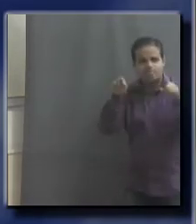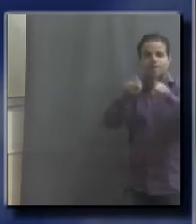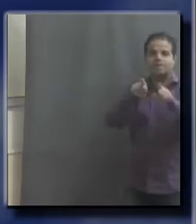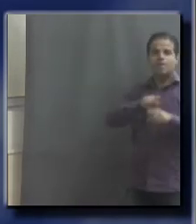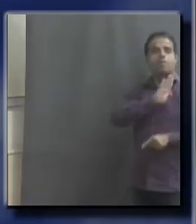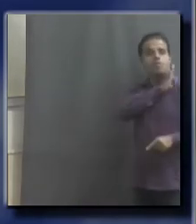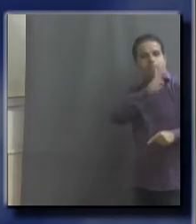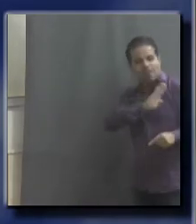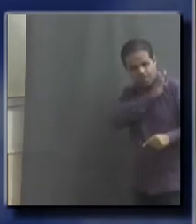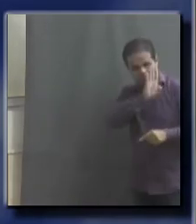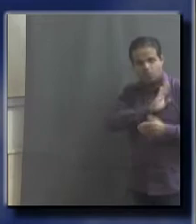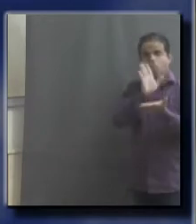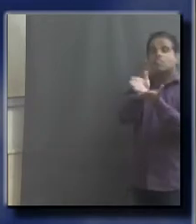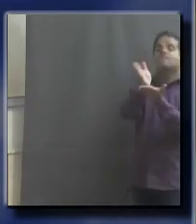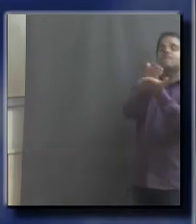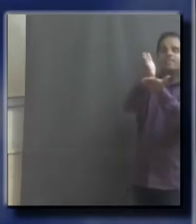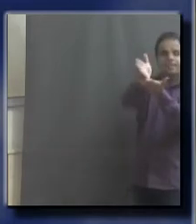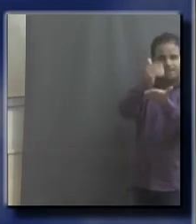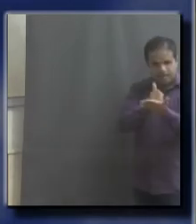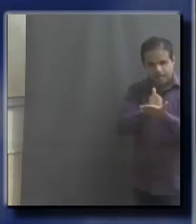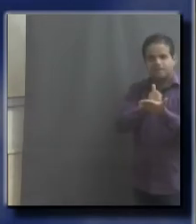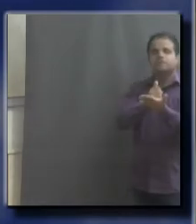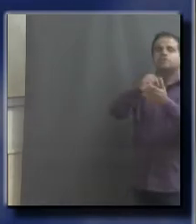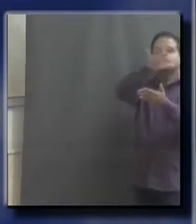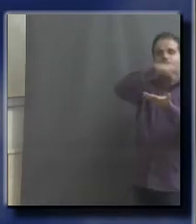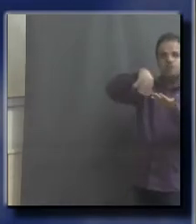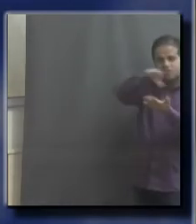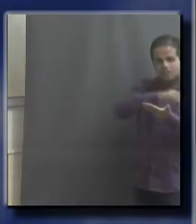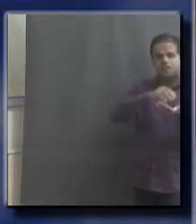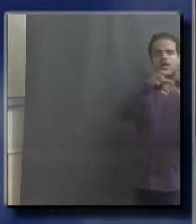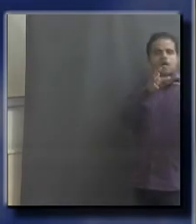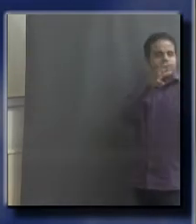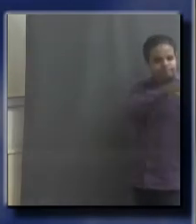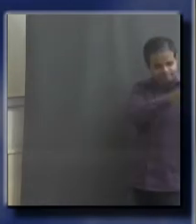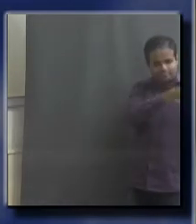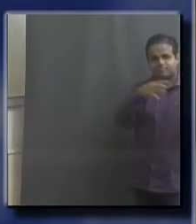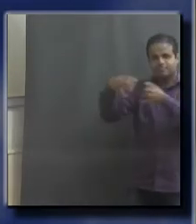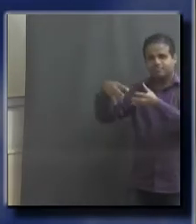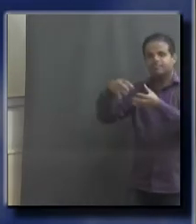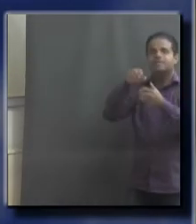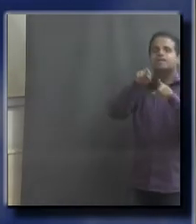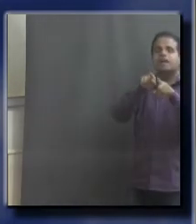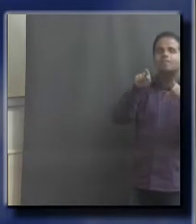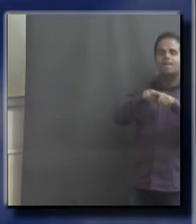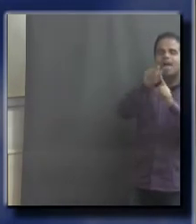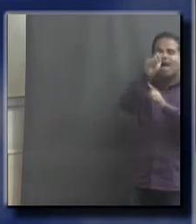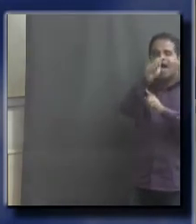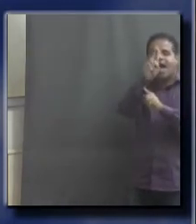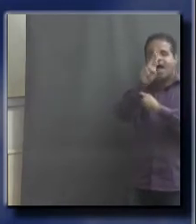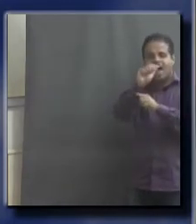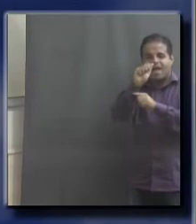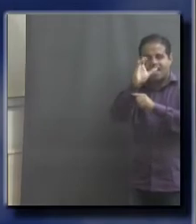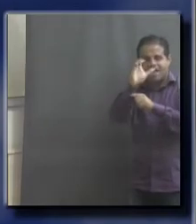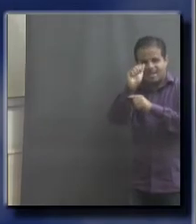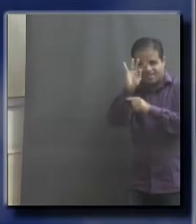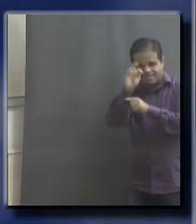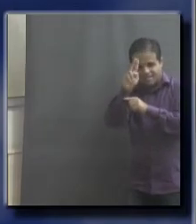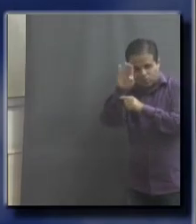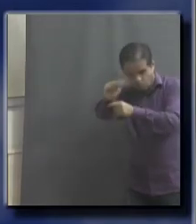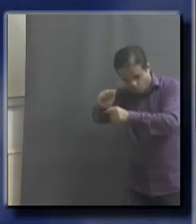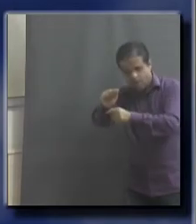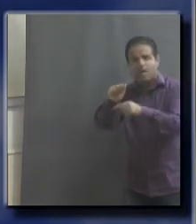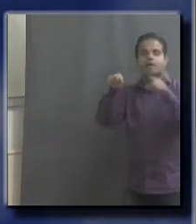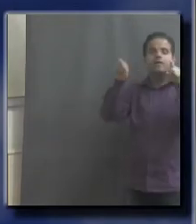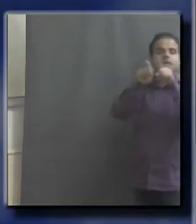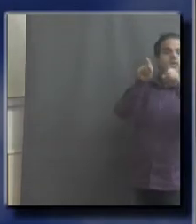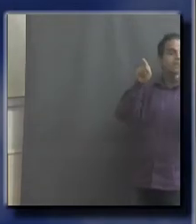Bauru, Bauru dividido na subsede de Bauru e também em Araçatuba, né? E também o